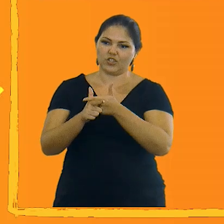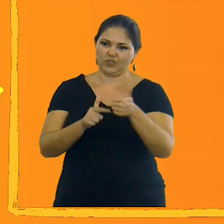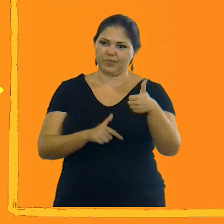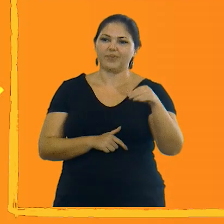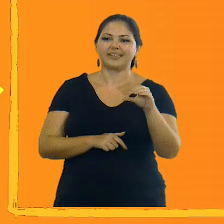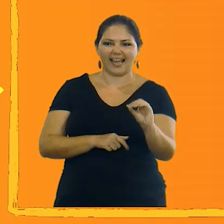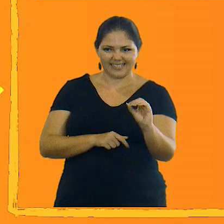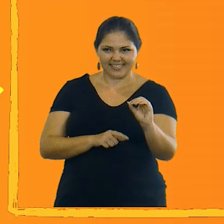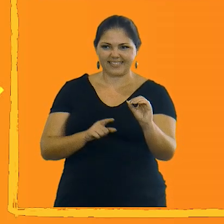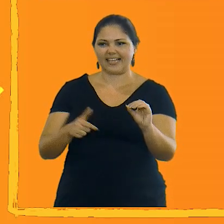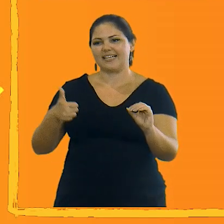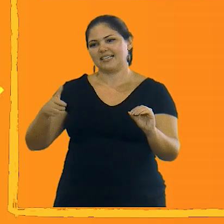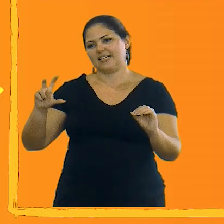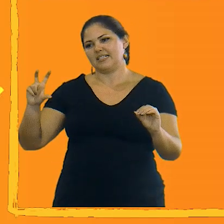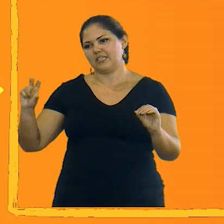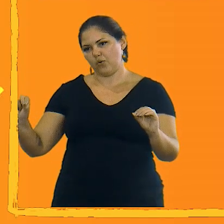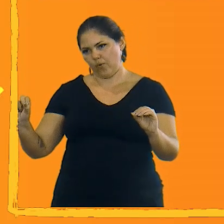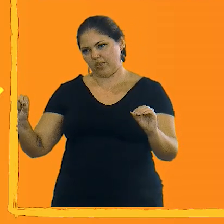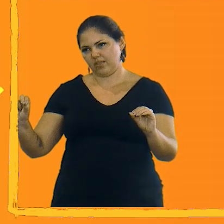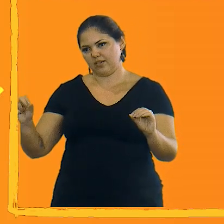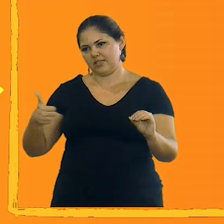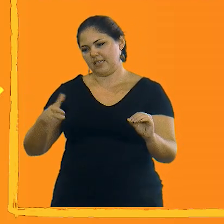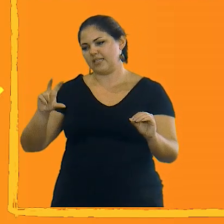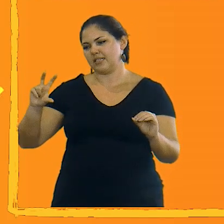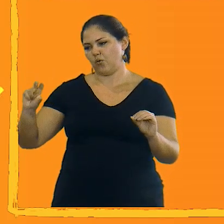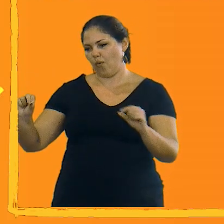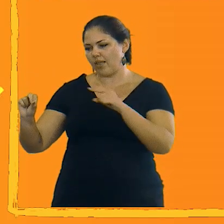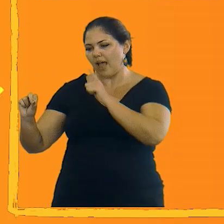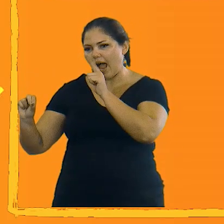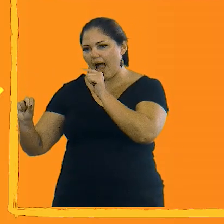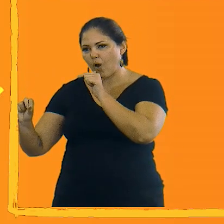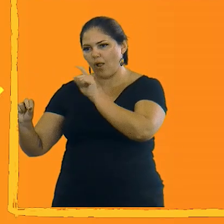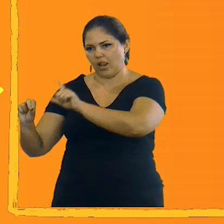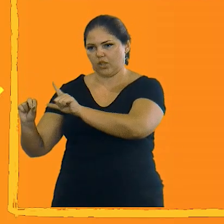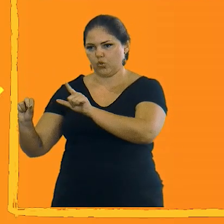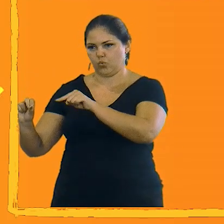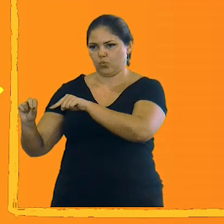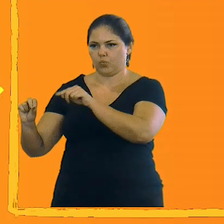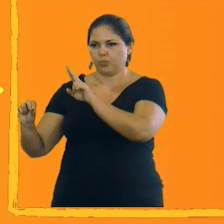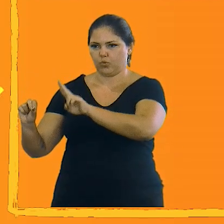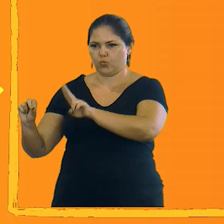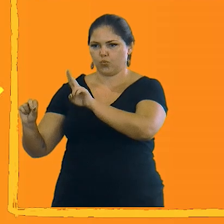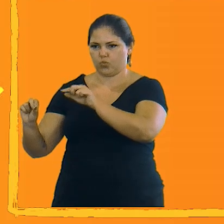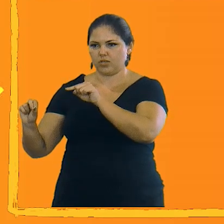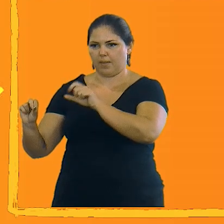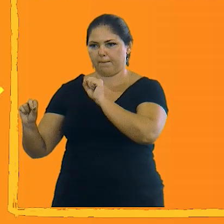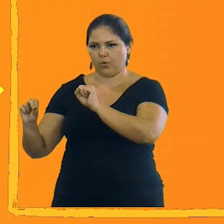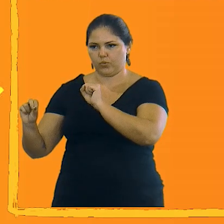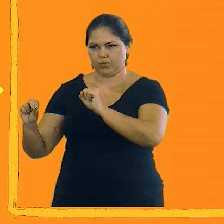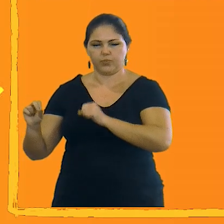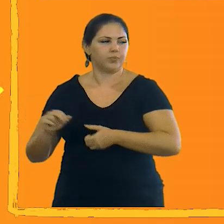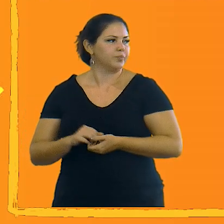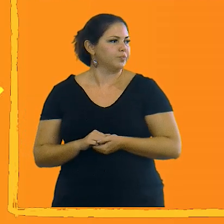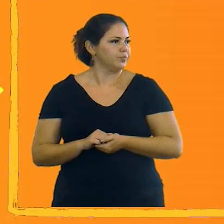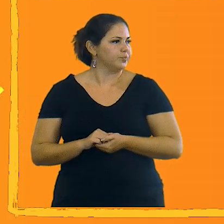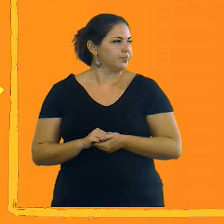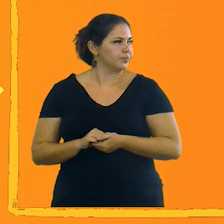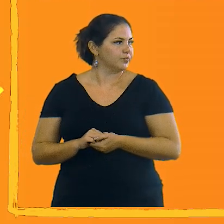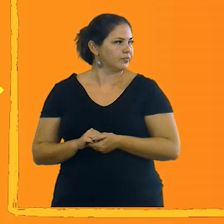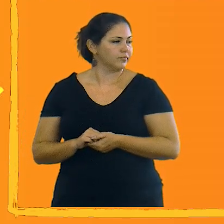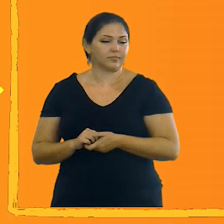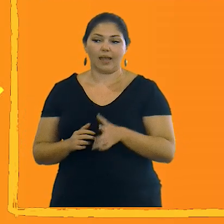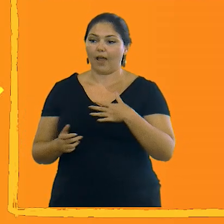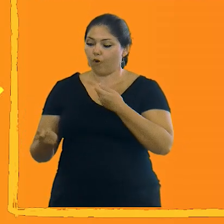10 150 l de água dia aí determinar a